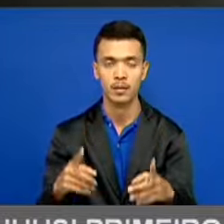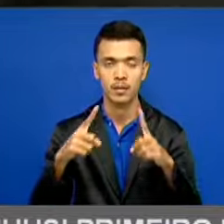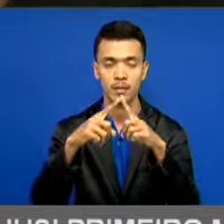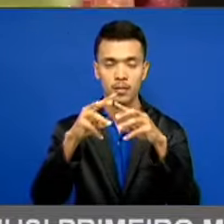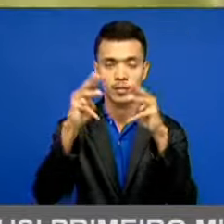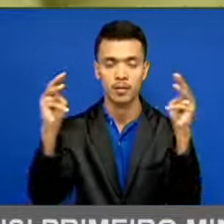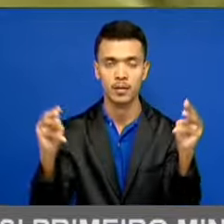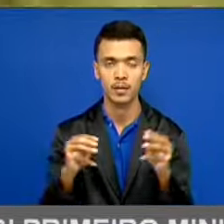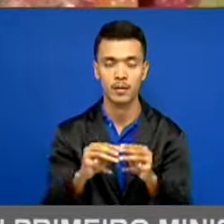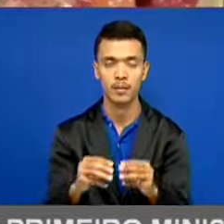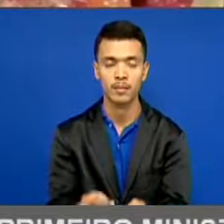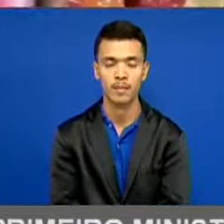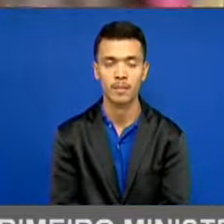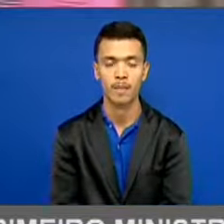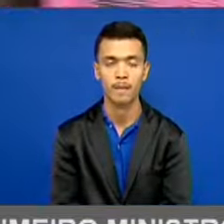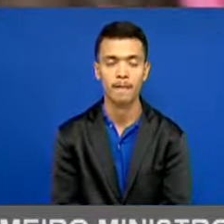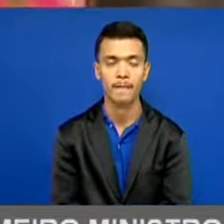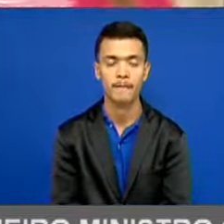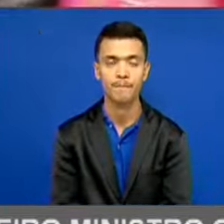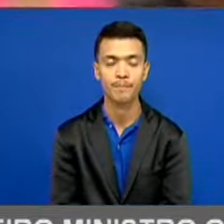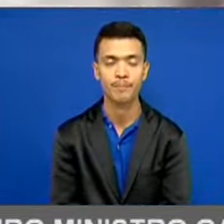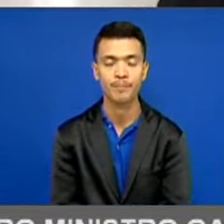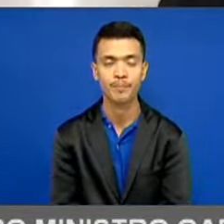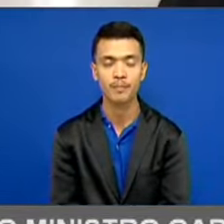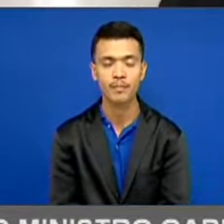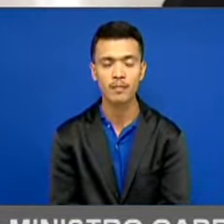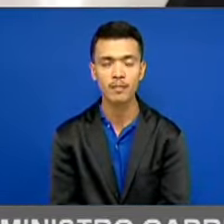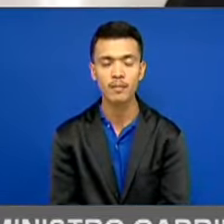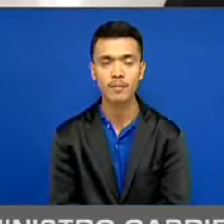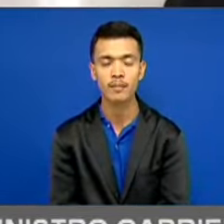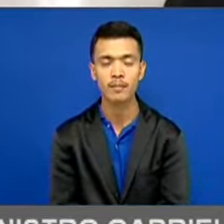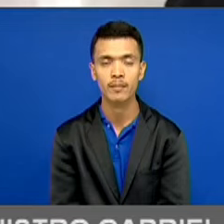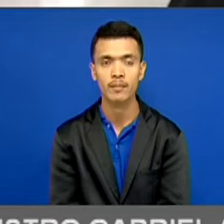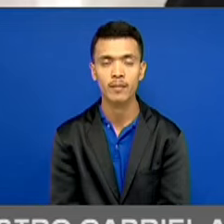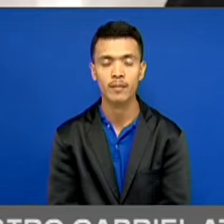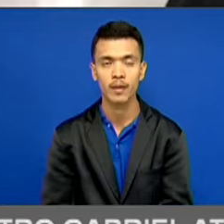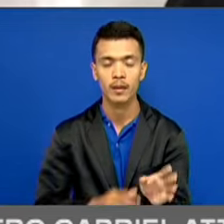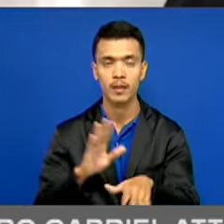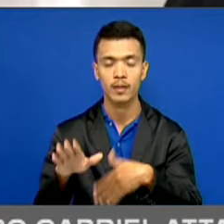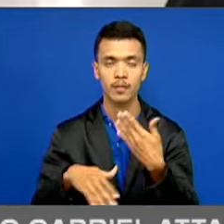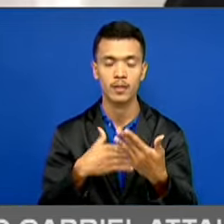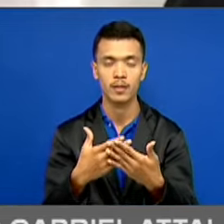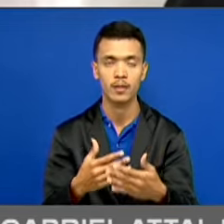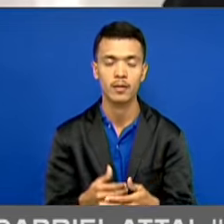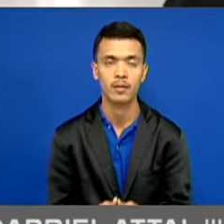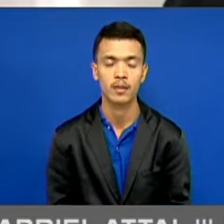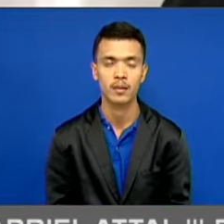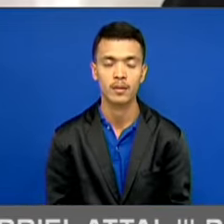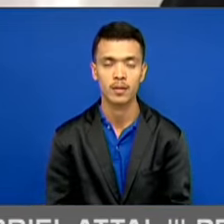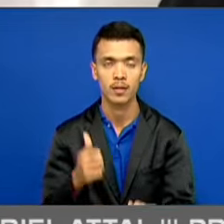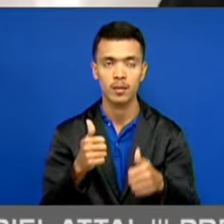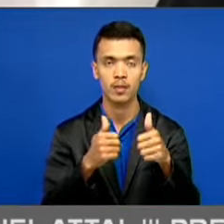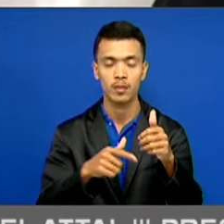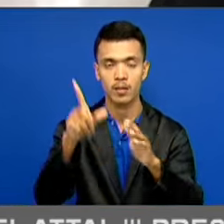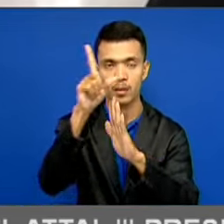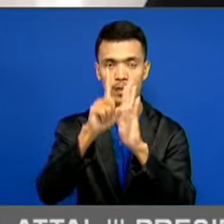principal Bahia, a atividade de atendimento público. E Marucia nesse centro está tendo que atacar a tua lei